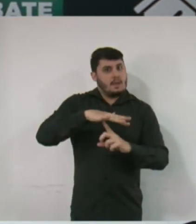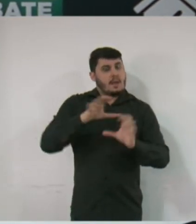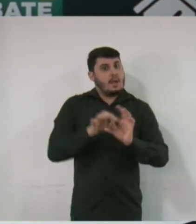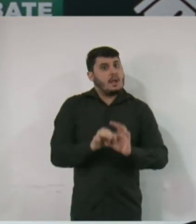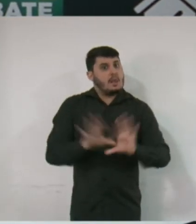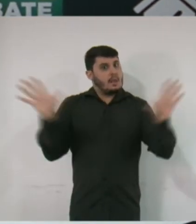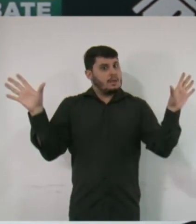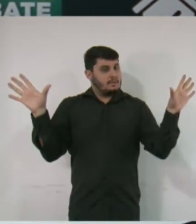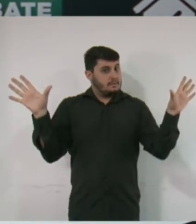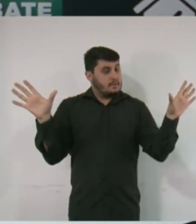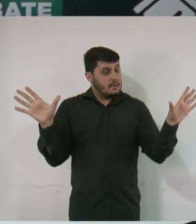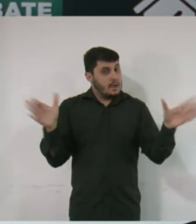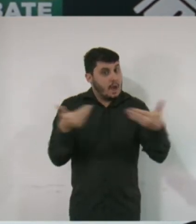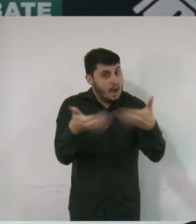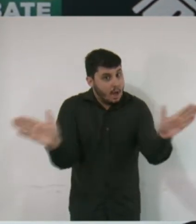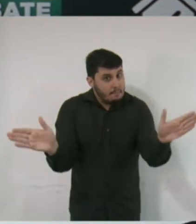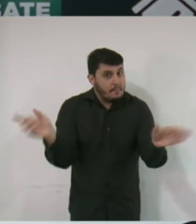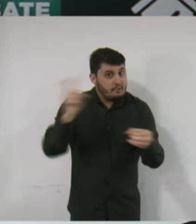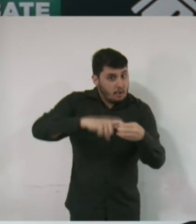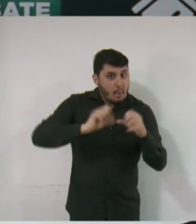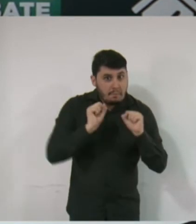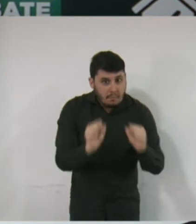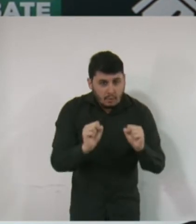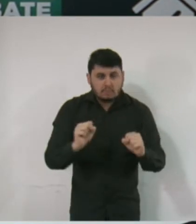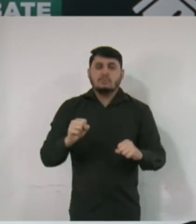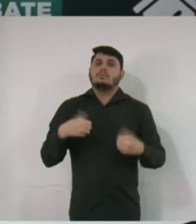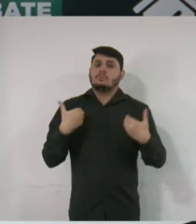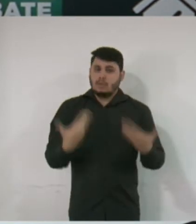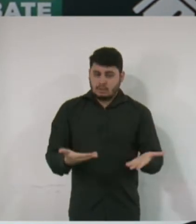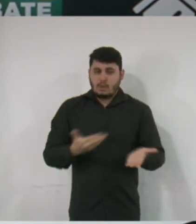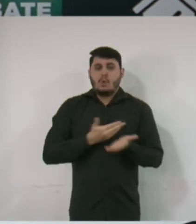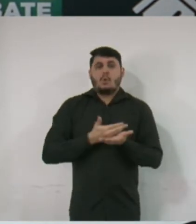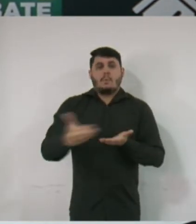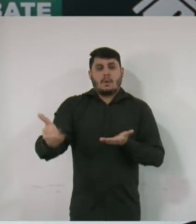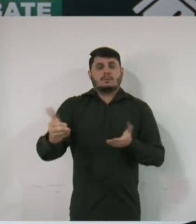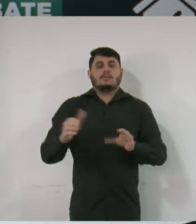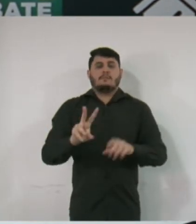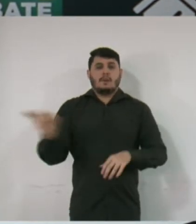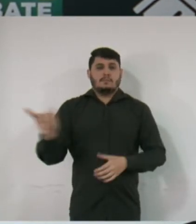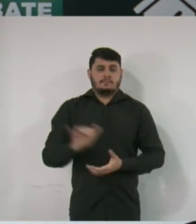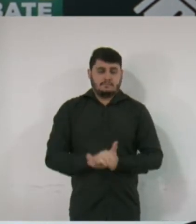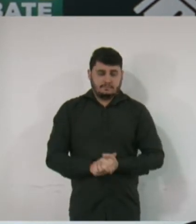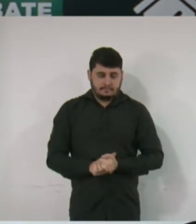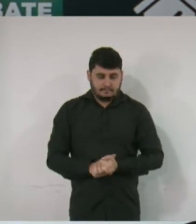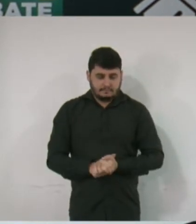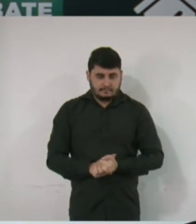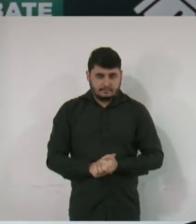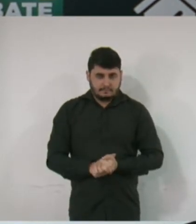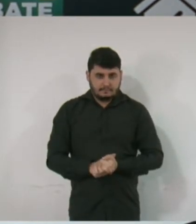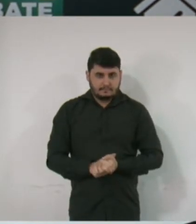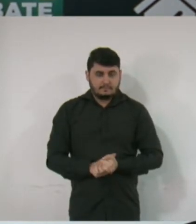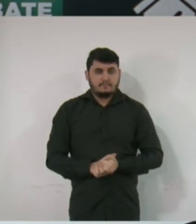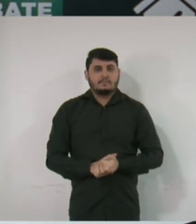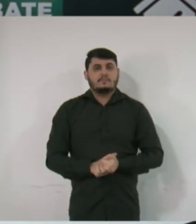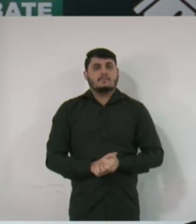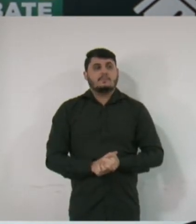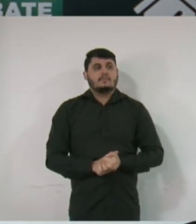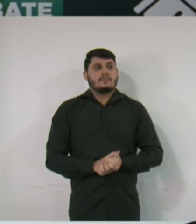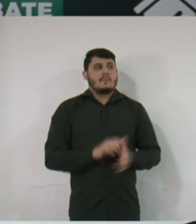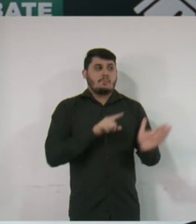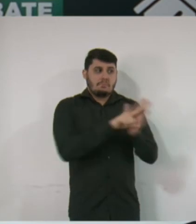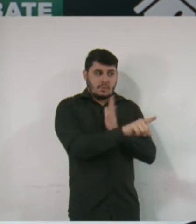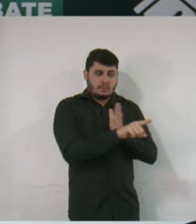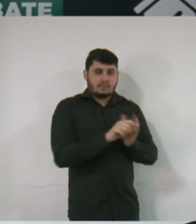para a abertura da Feira da Sulanca, a gente vai poder fazer isso. Blog do Alberto Alves e Rádio Metropolitana